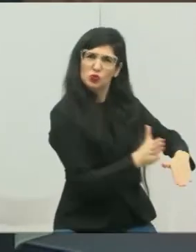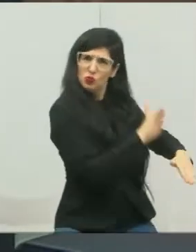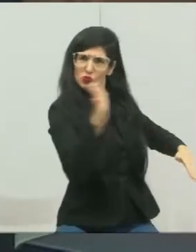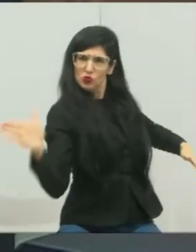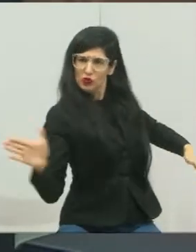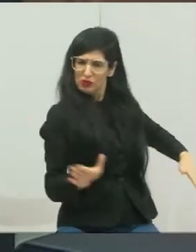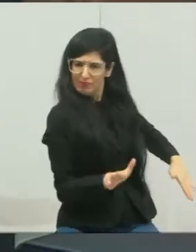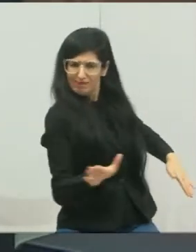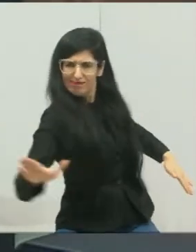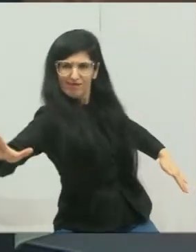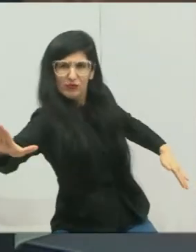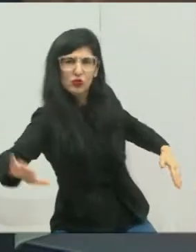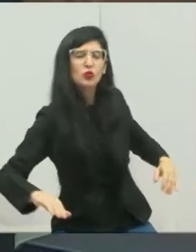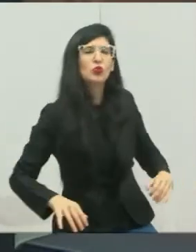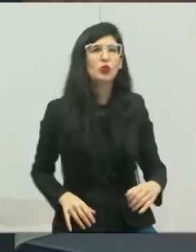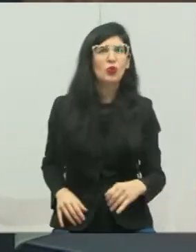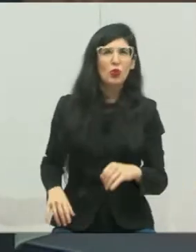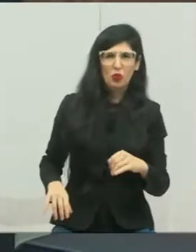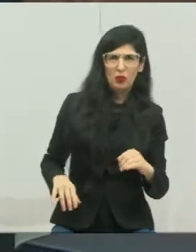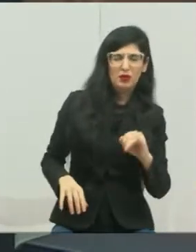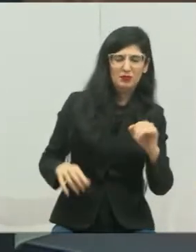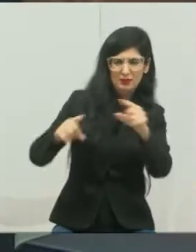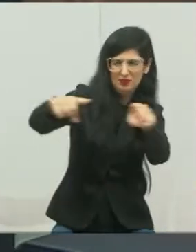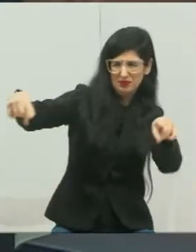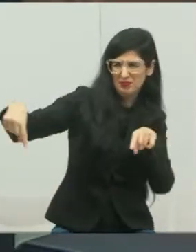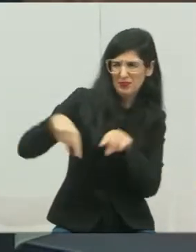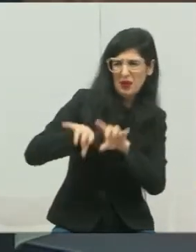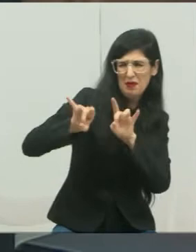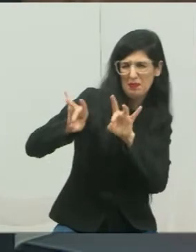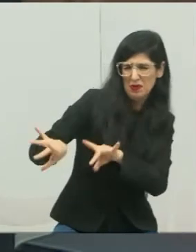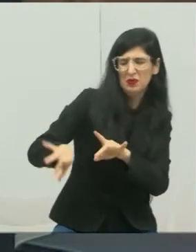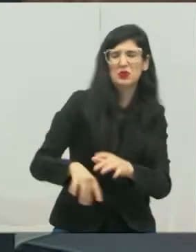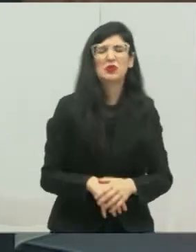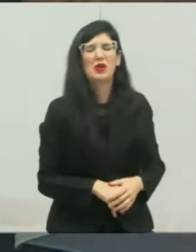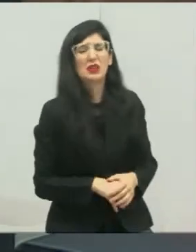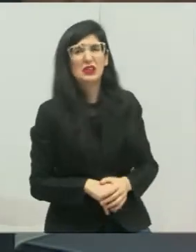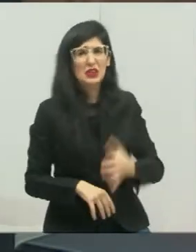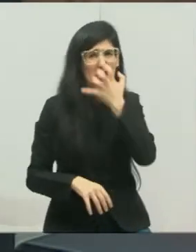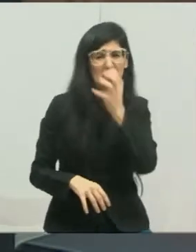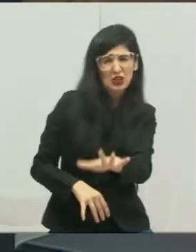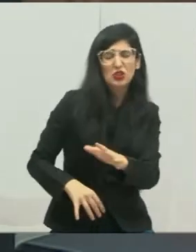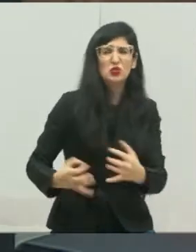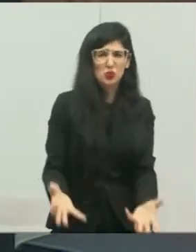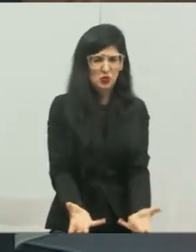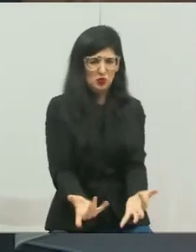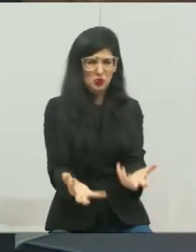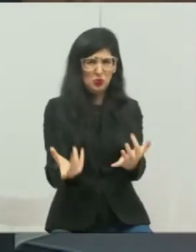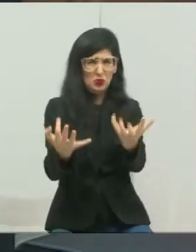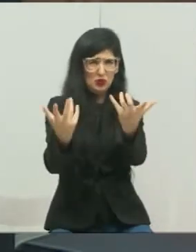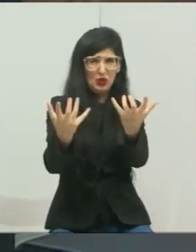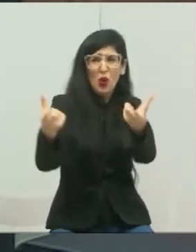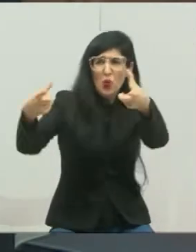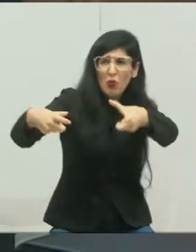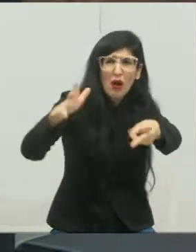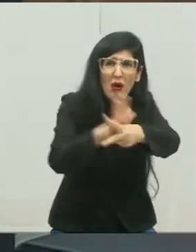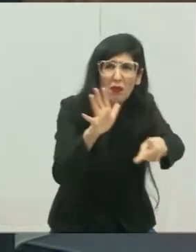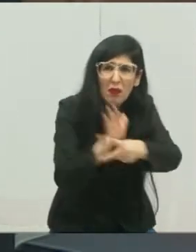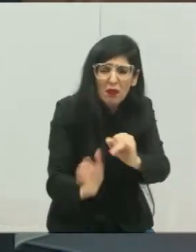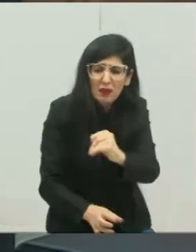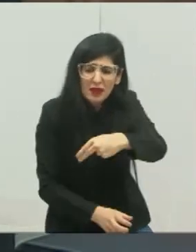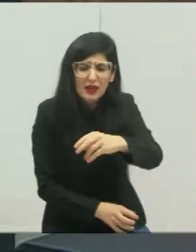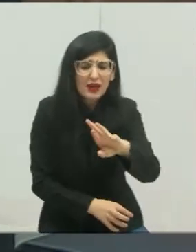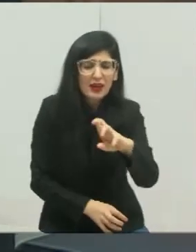está abandonado, virou local de descarte de lixo, queimada constante, e não tem área pública para os adolescentes.